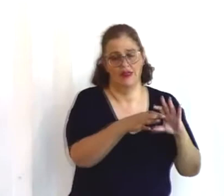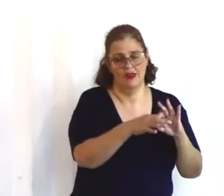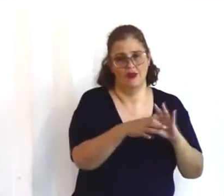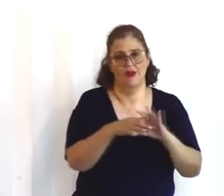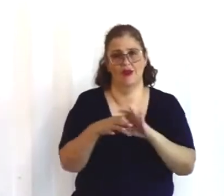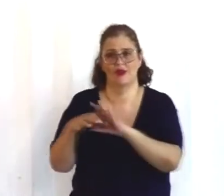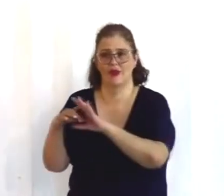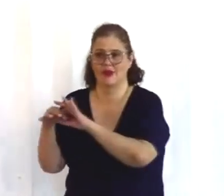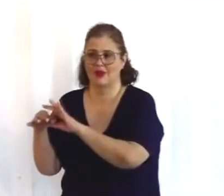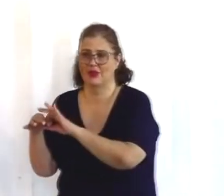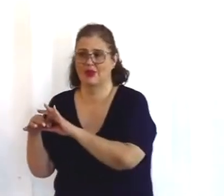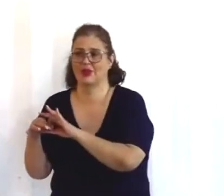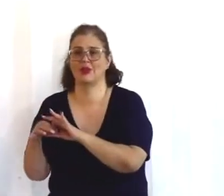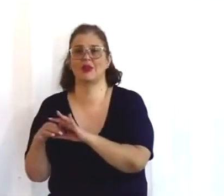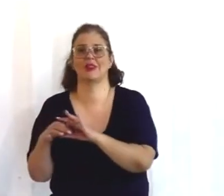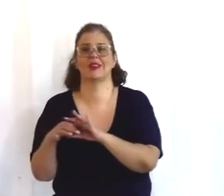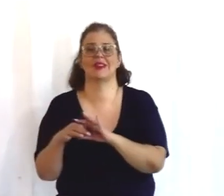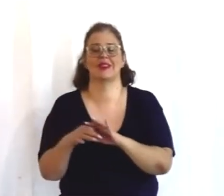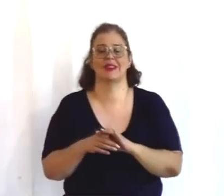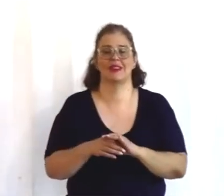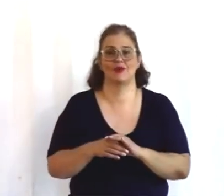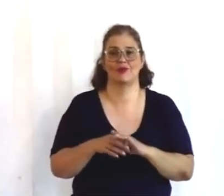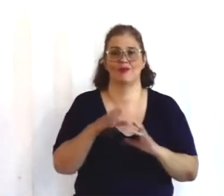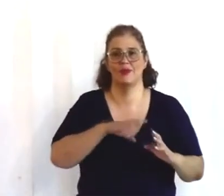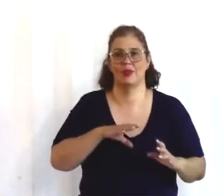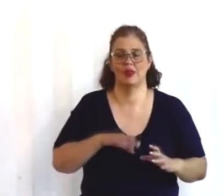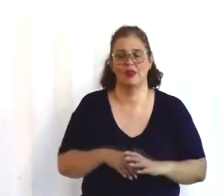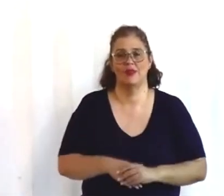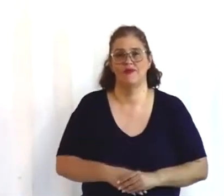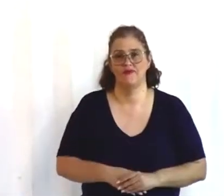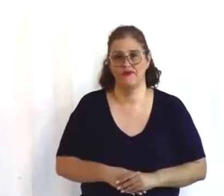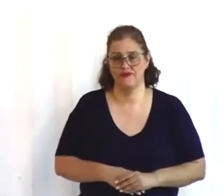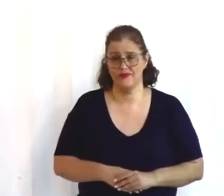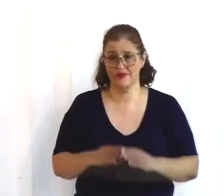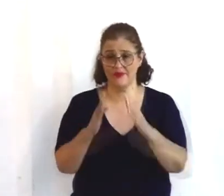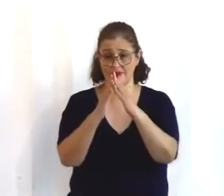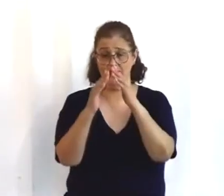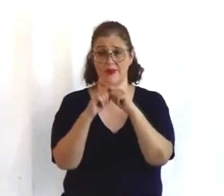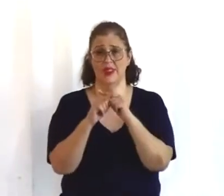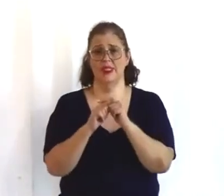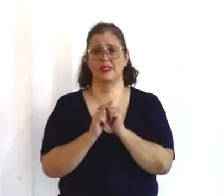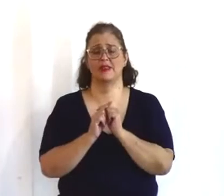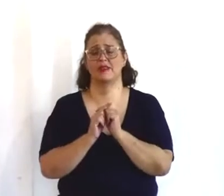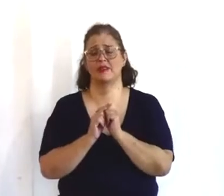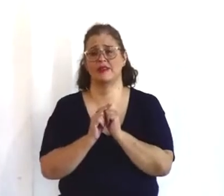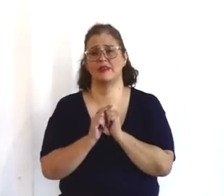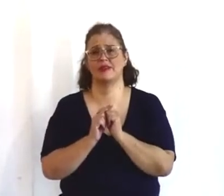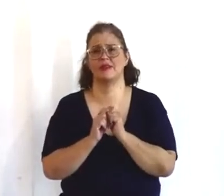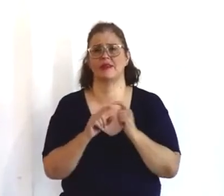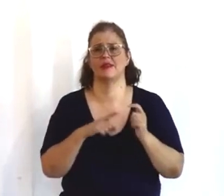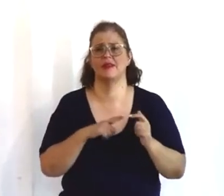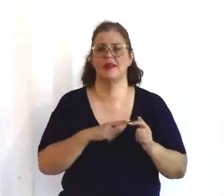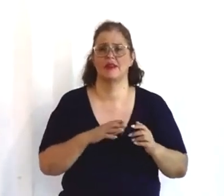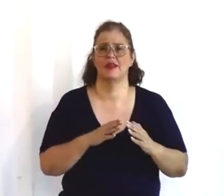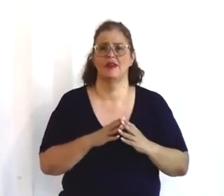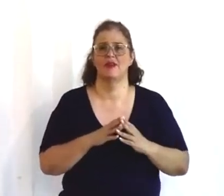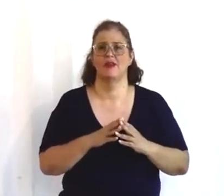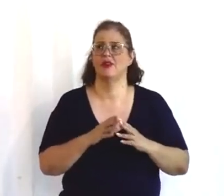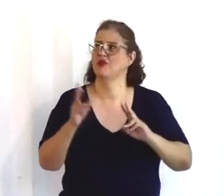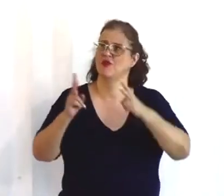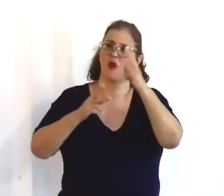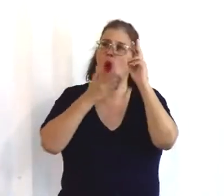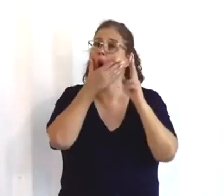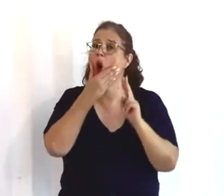hoje, mas já estudamos isso em outros momentos. E dentro dessa igreja, ele traz então essa promessa, que essa igreja, os